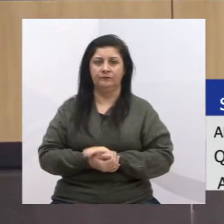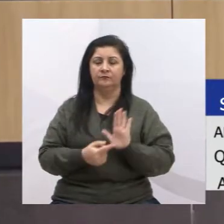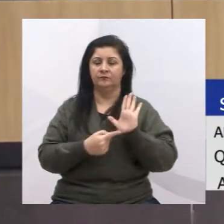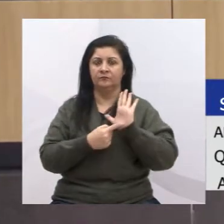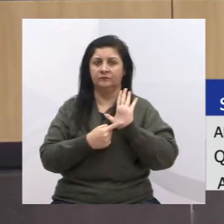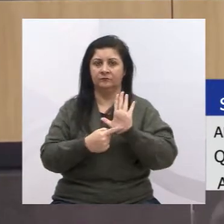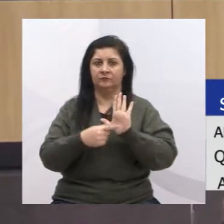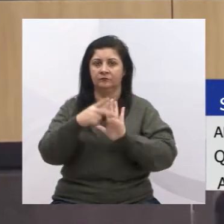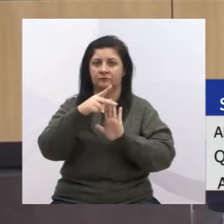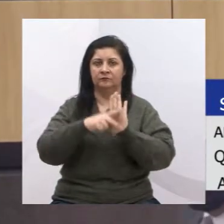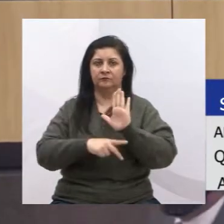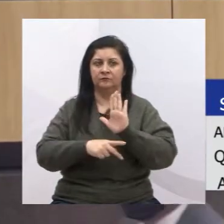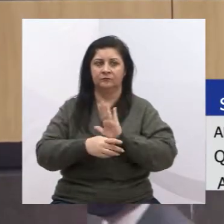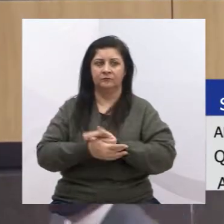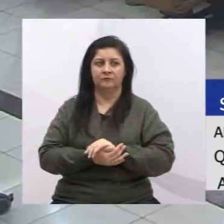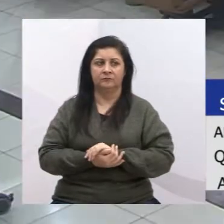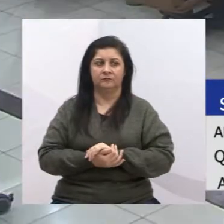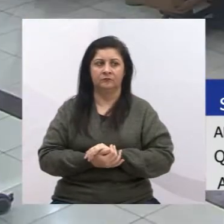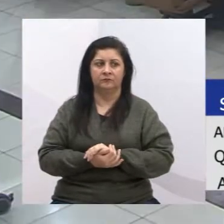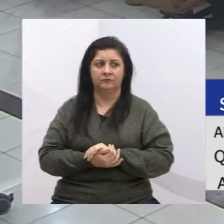Apresentação do projeto.